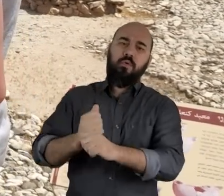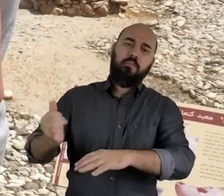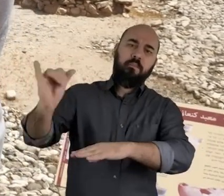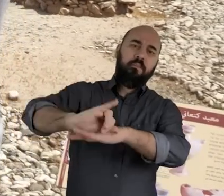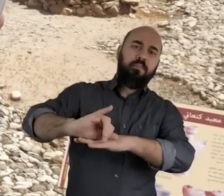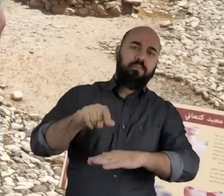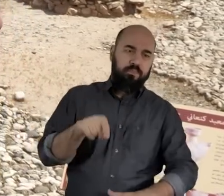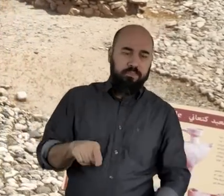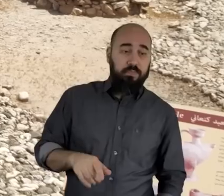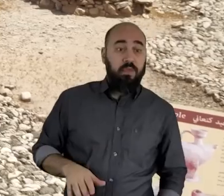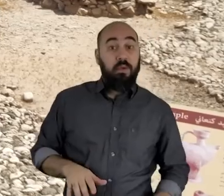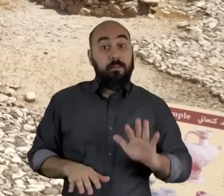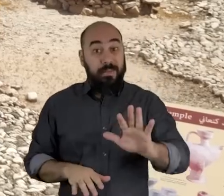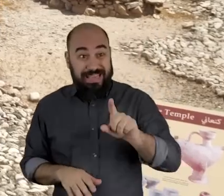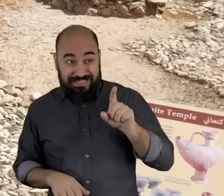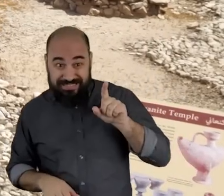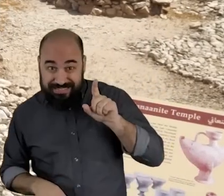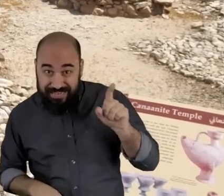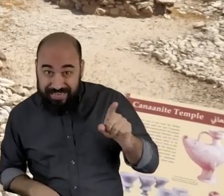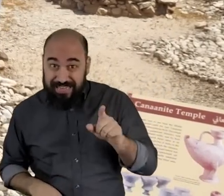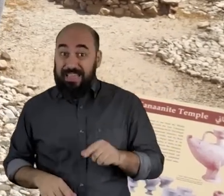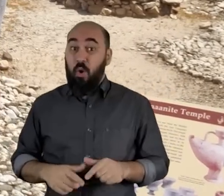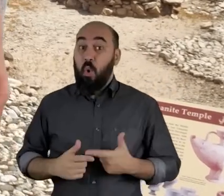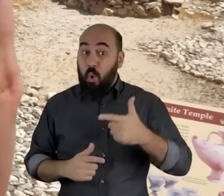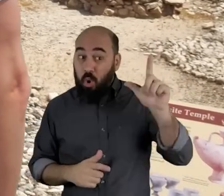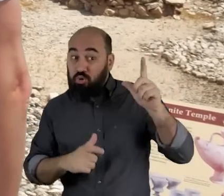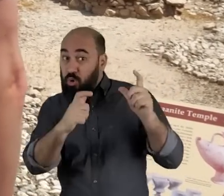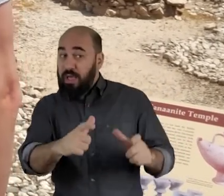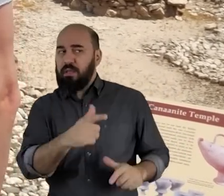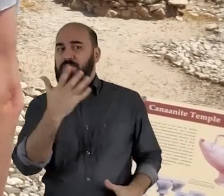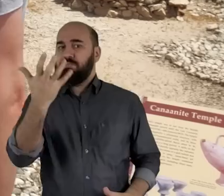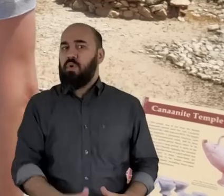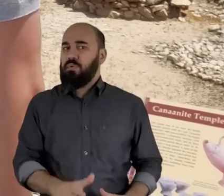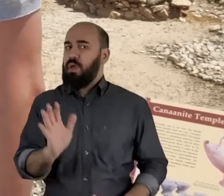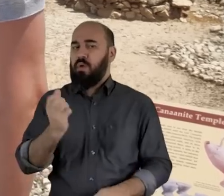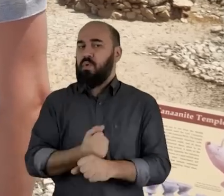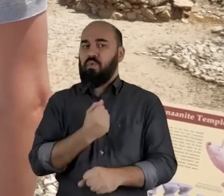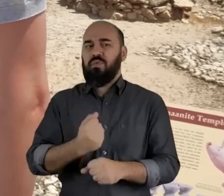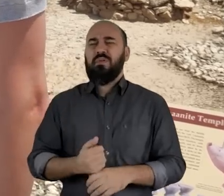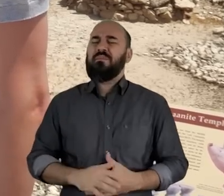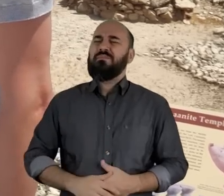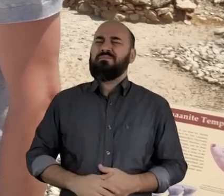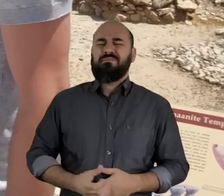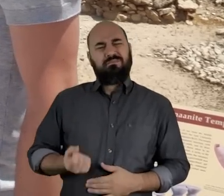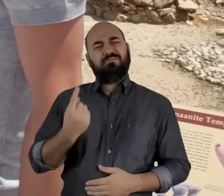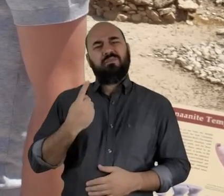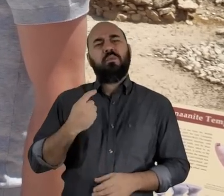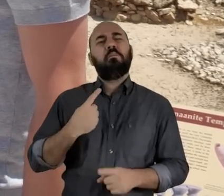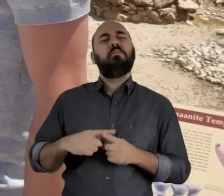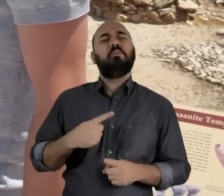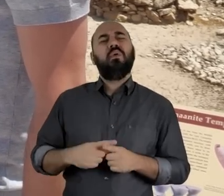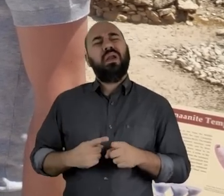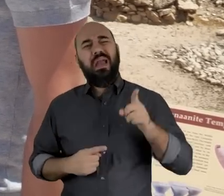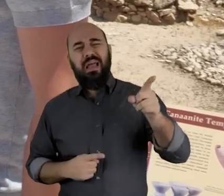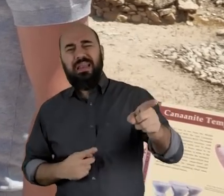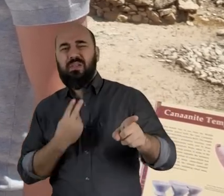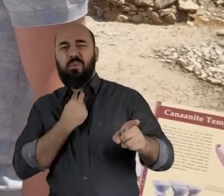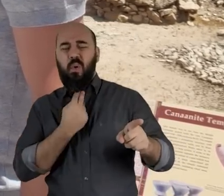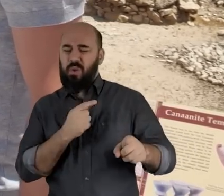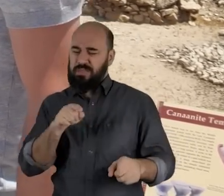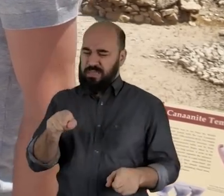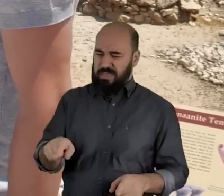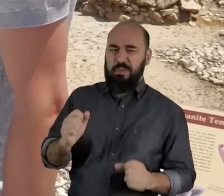Salomão construíssem coisas por cima, mas ali preferiram não construir. Aí vem aquele mistério, por quê que ali foi